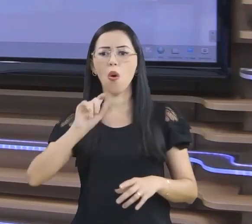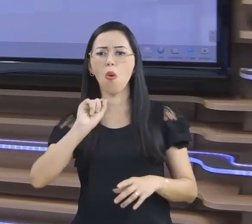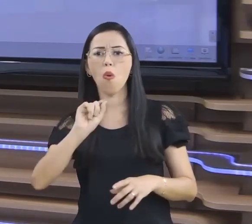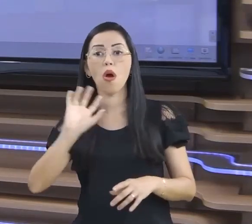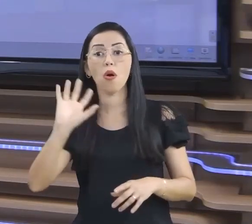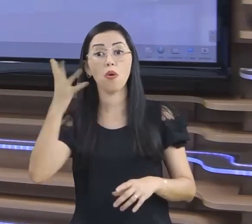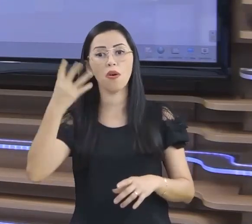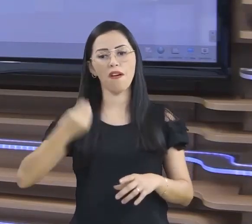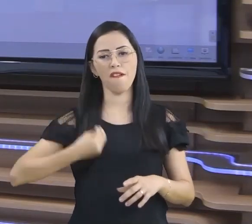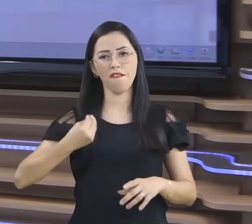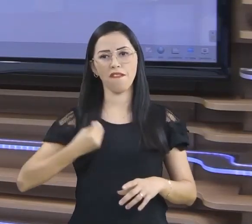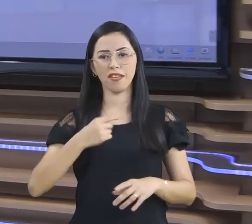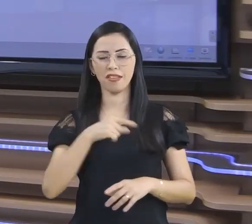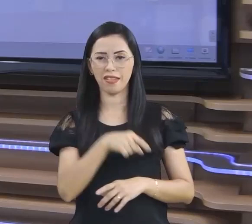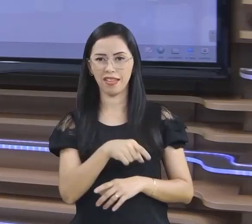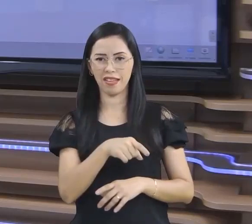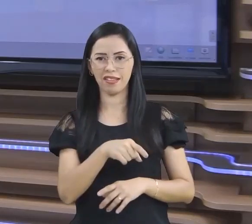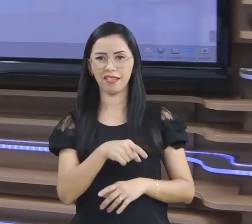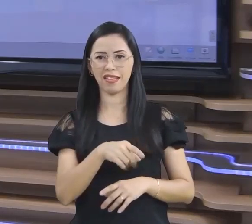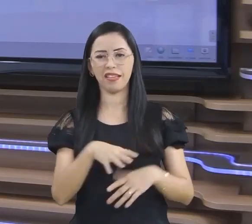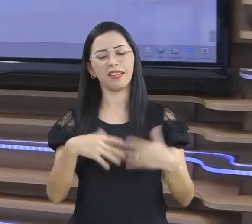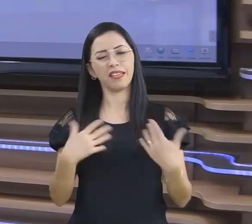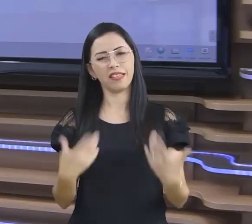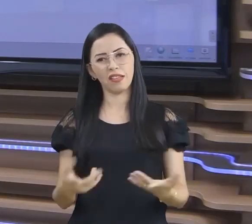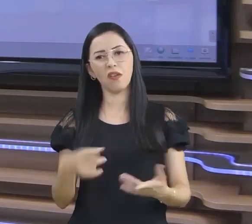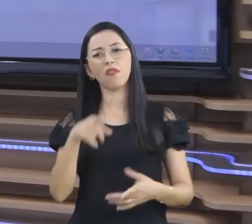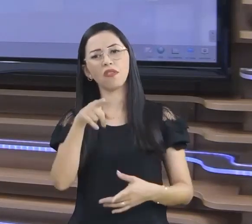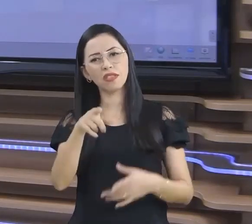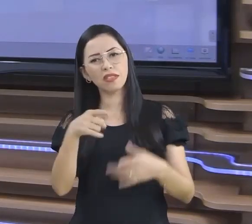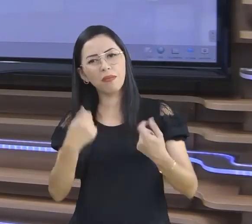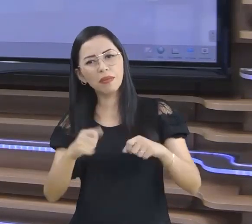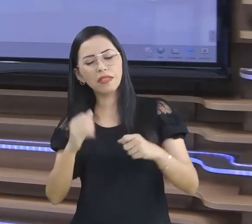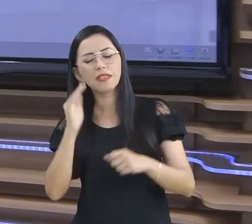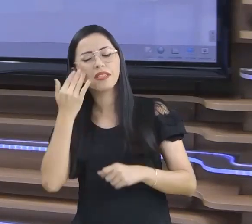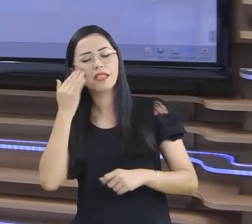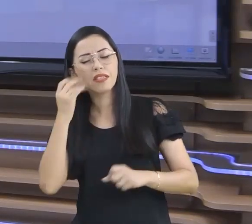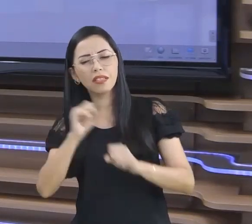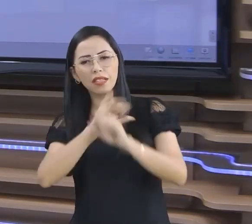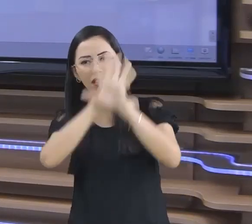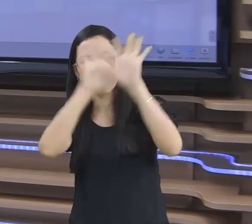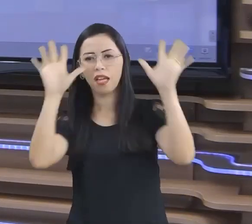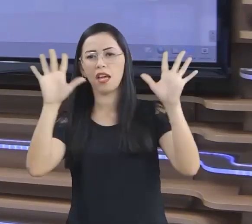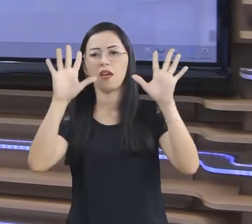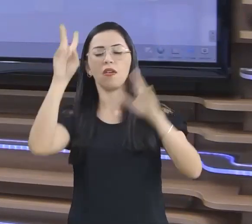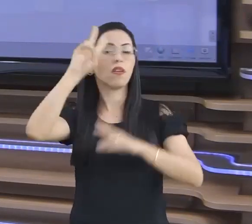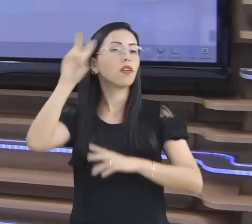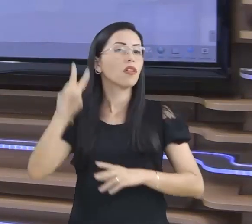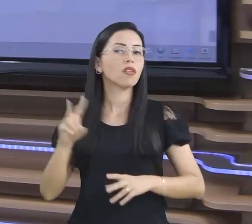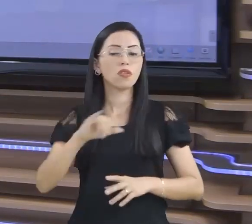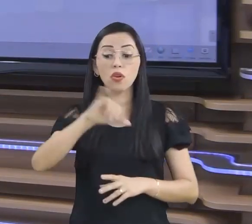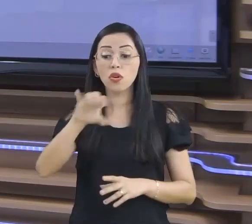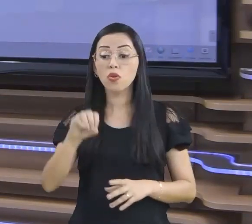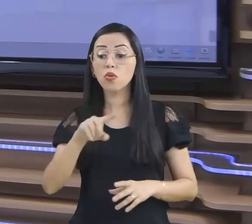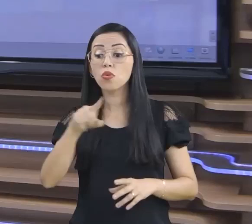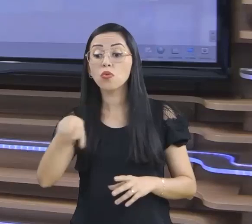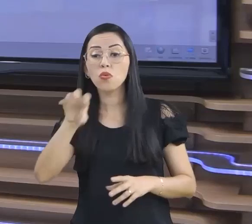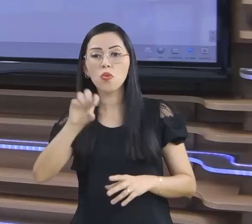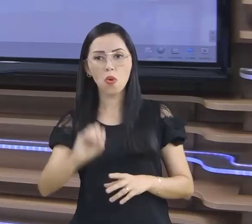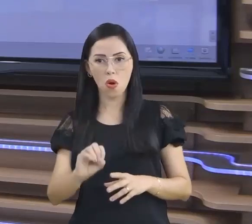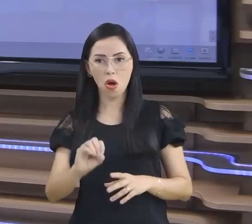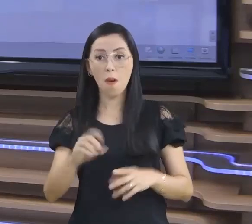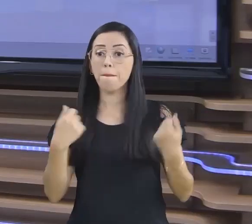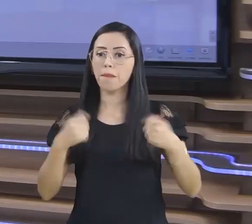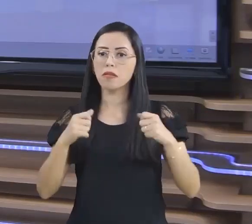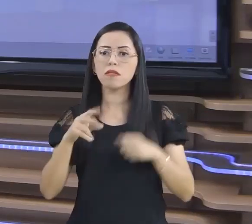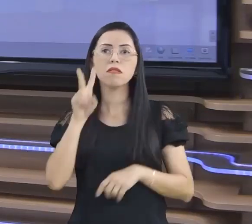da leitura nesse momento? Vocês entenderem a história do João. Agora a gente vai retomar o texto num olhar macro. Lembra que eu